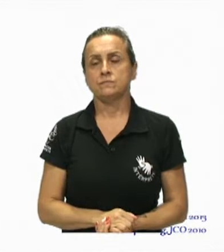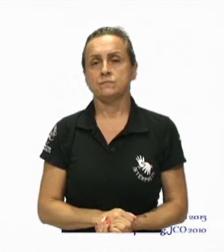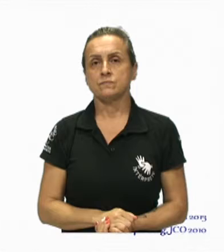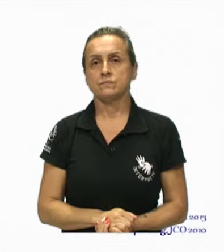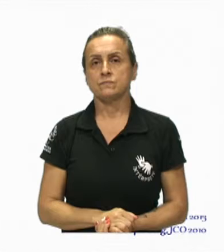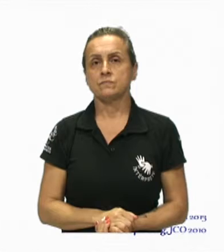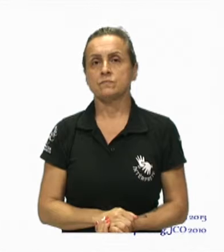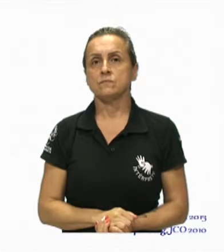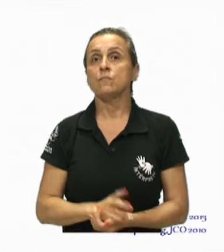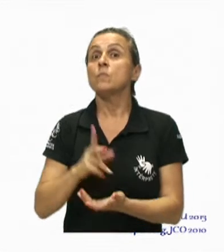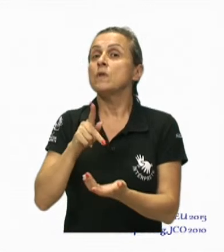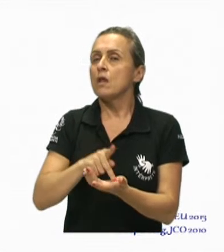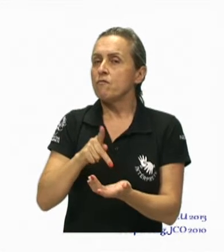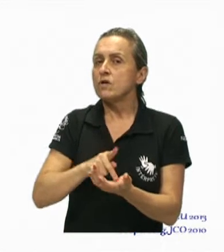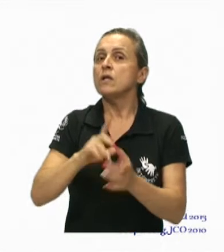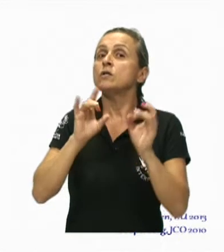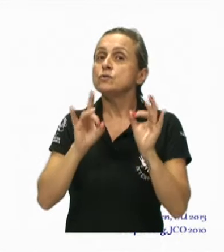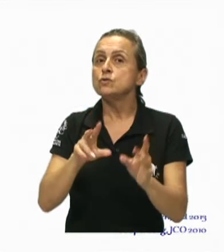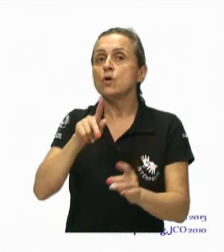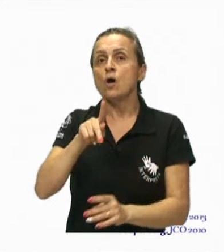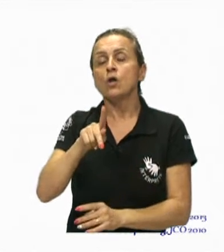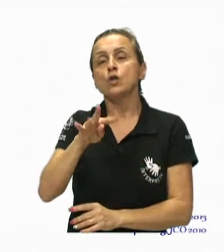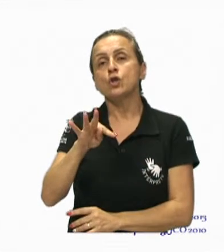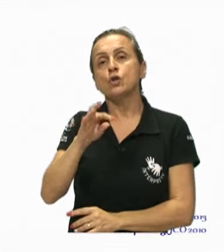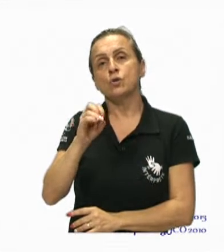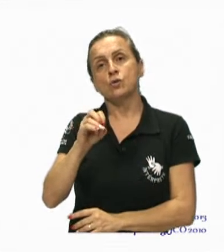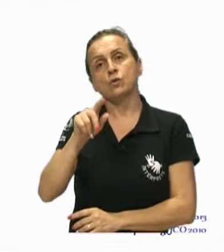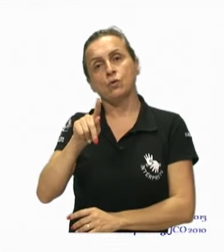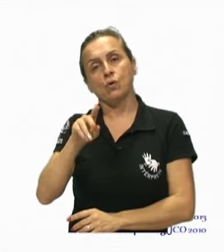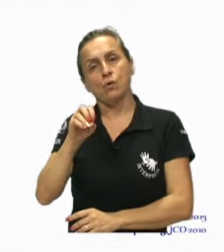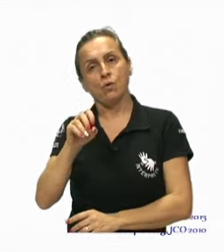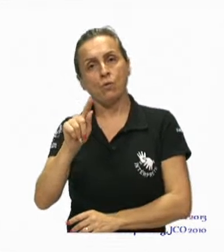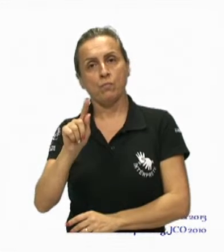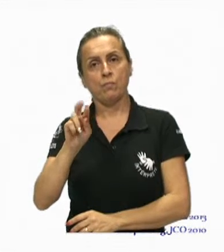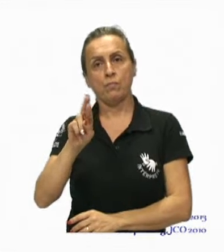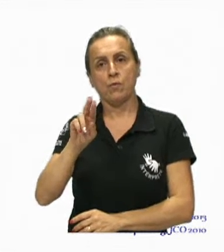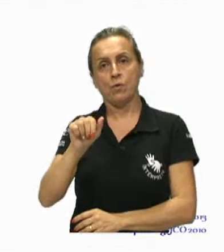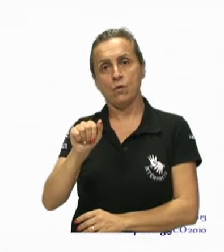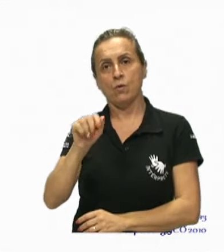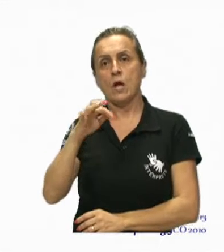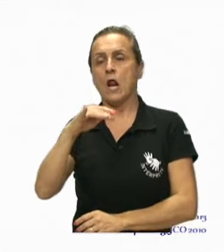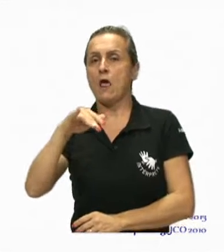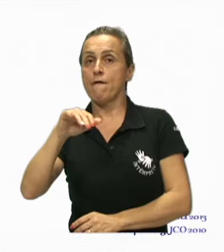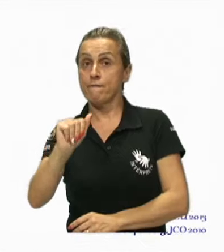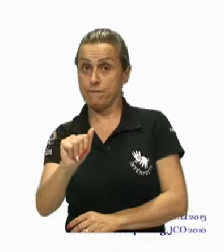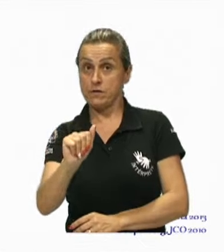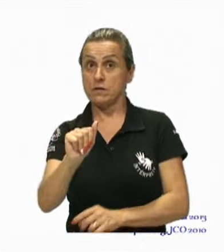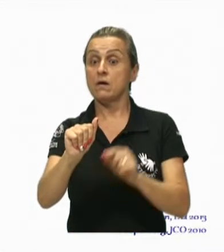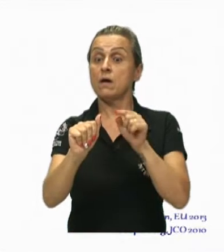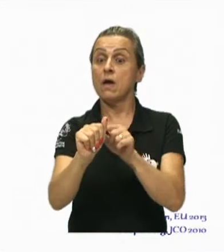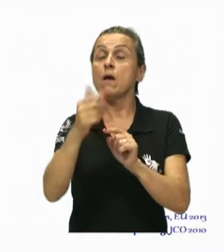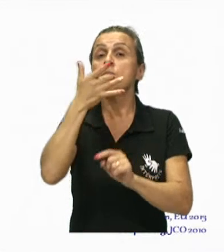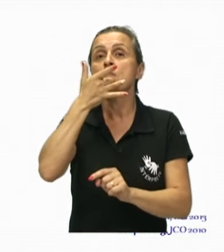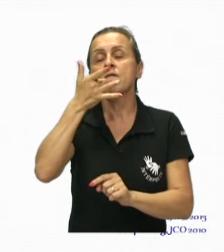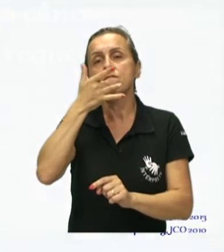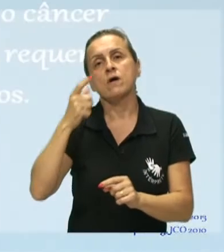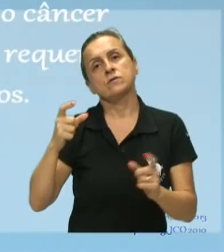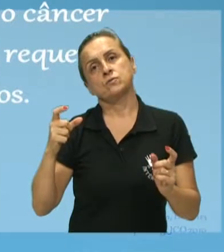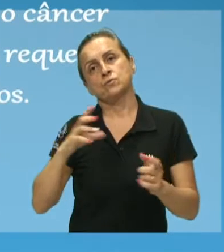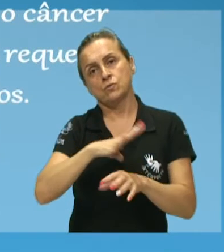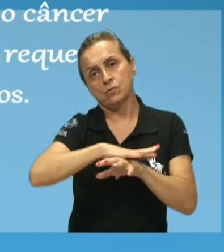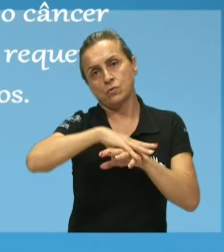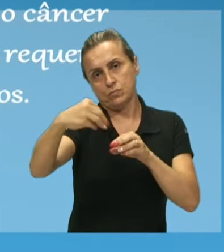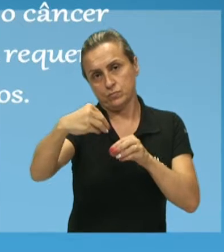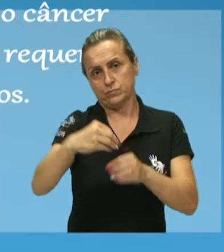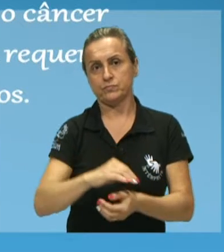ficam só na topografia da próstata. Então, isso propicia o tratamento mais adequado com chance de cura. Próximo.